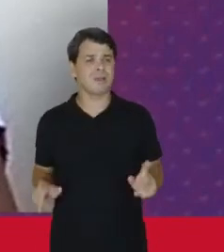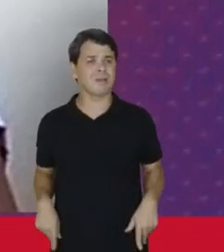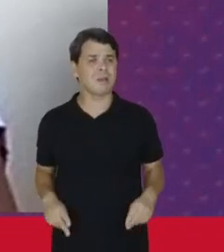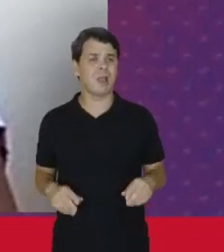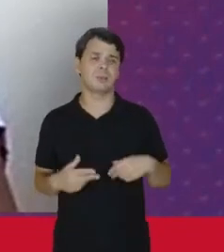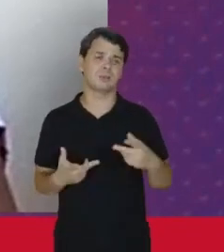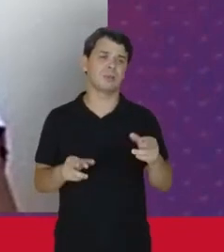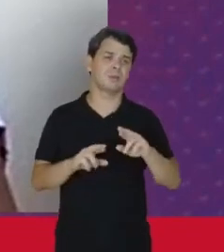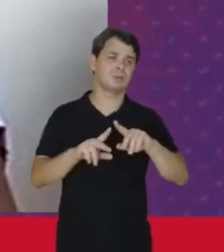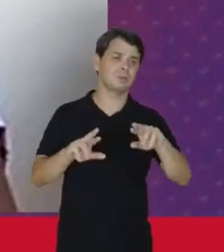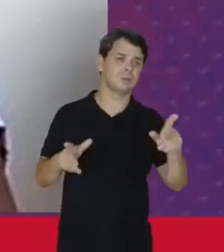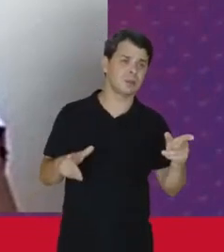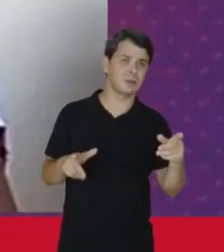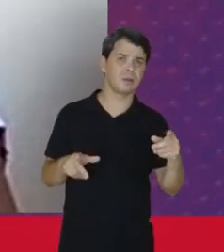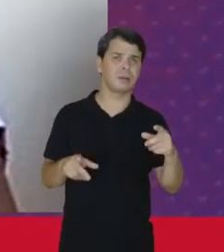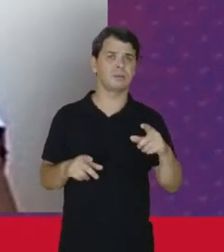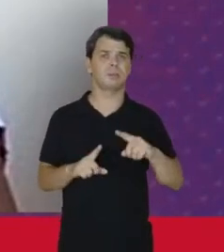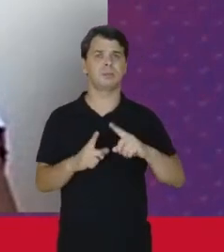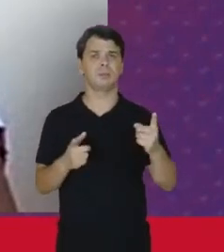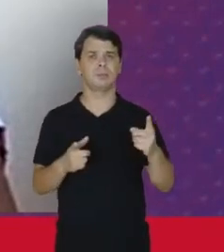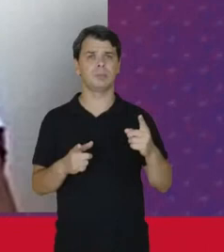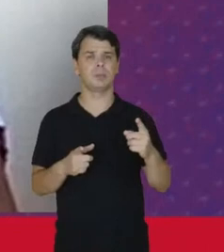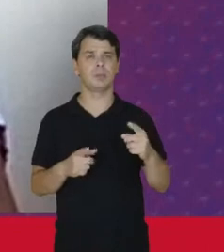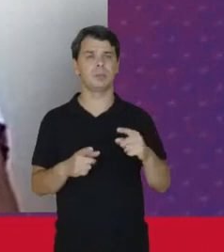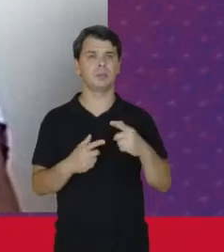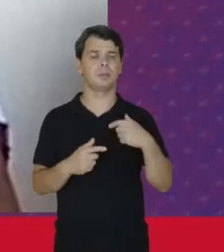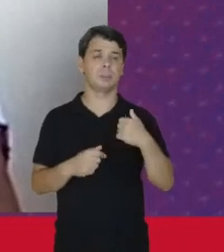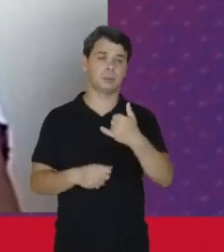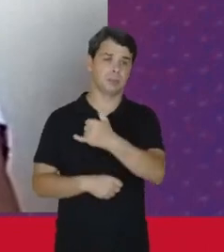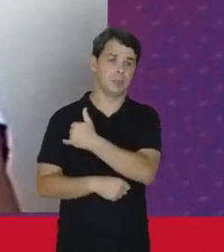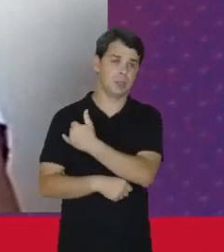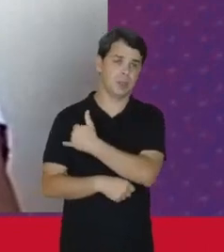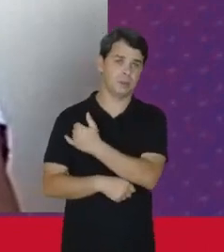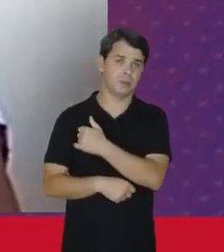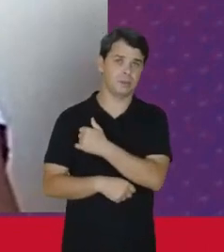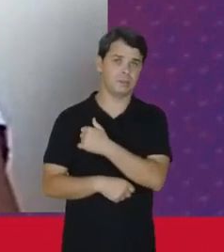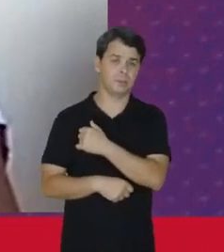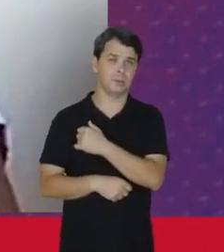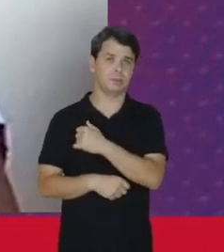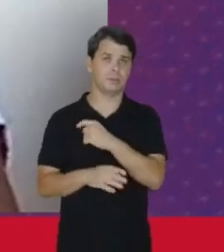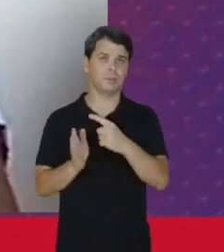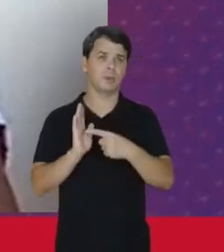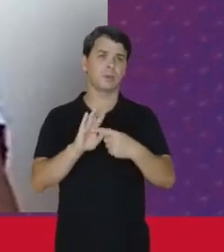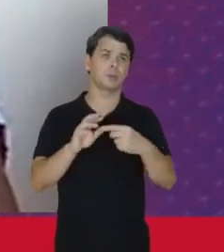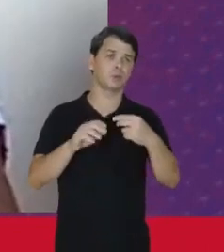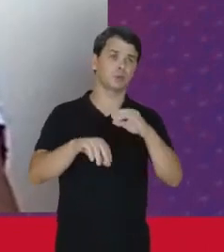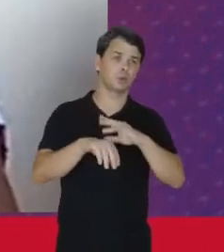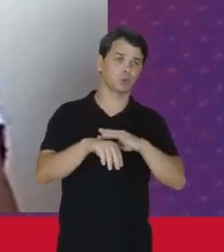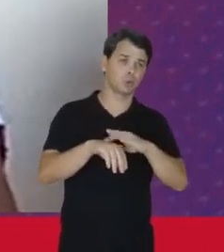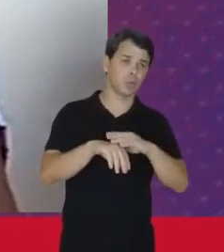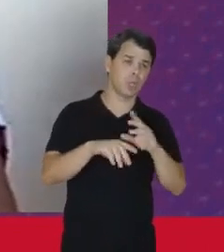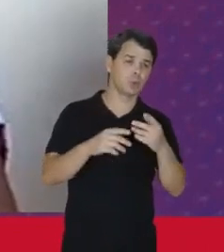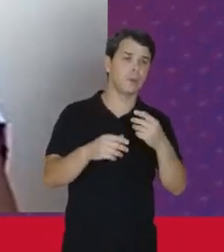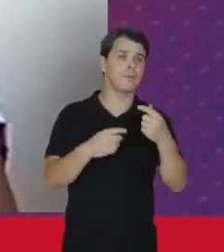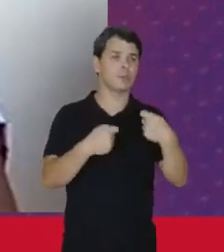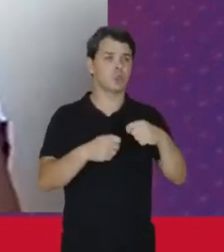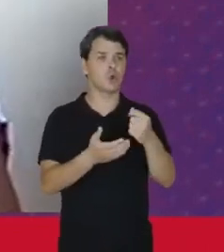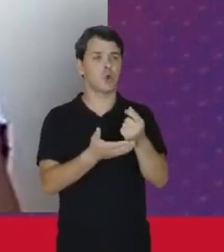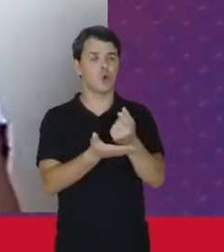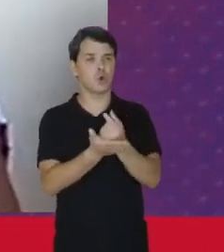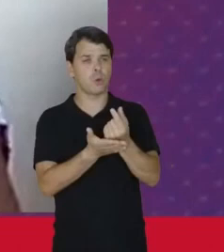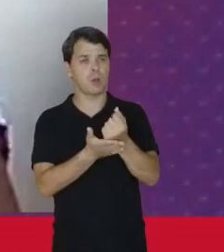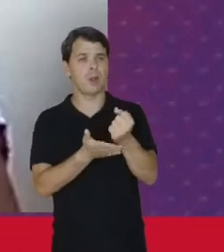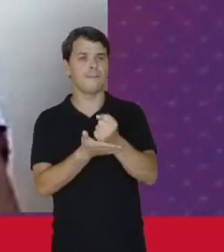inteira, depois quando a gente vai ficando assim, mais assim de idade, vão aparecendo outras coisas, né? Tem que comprar remédio, tem